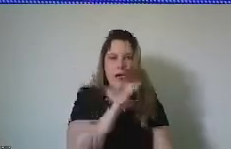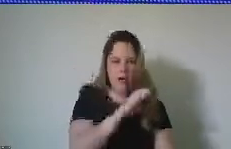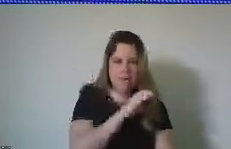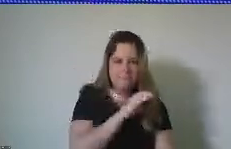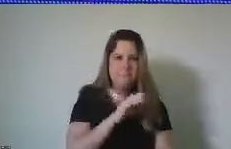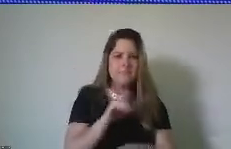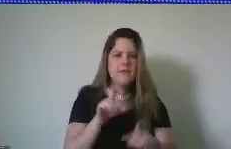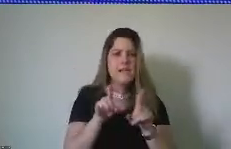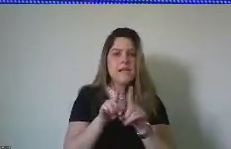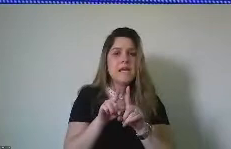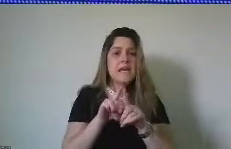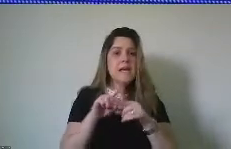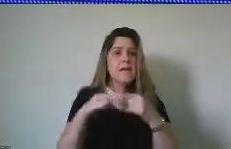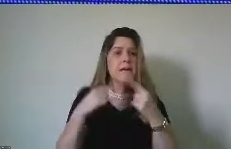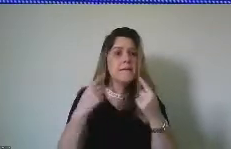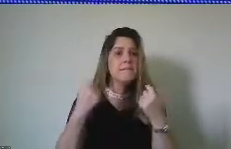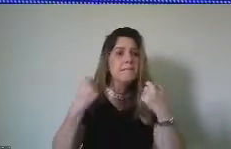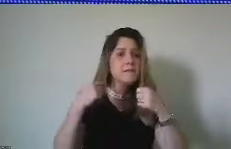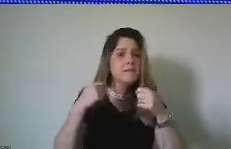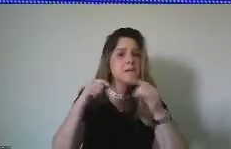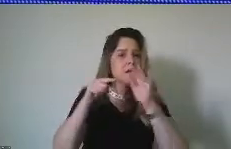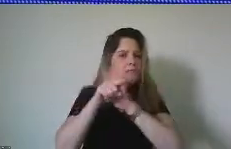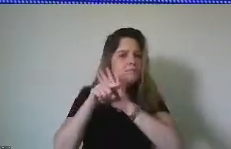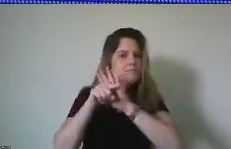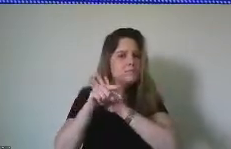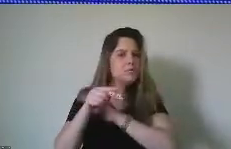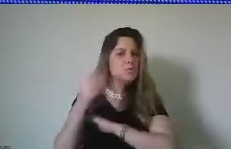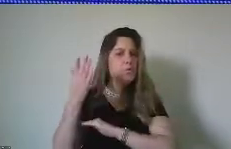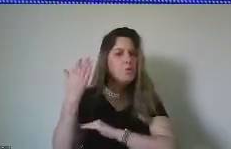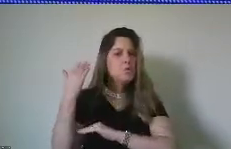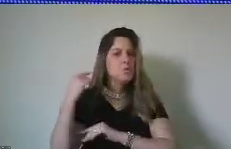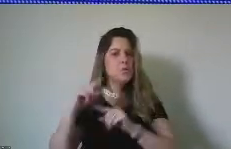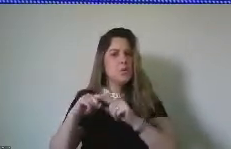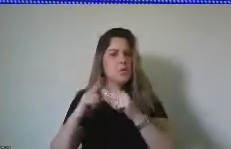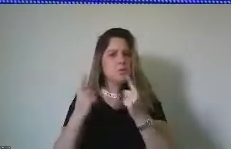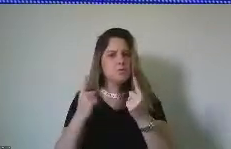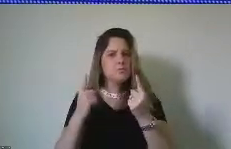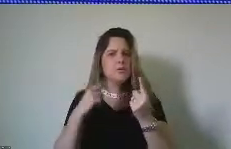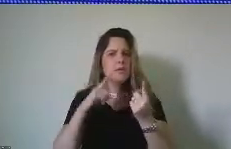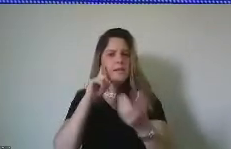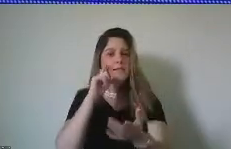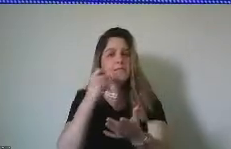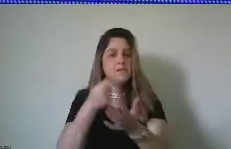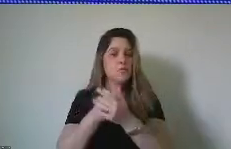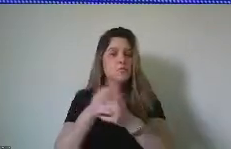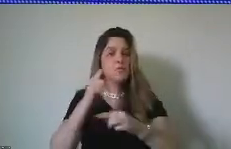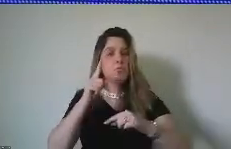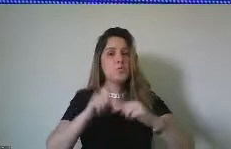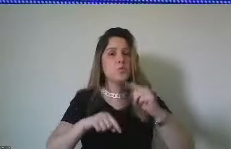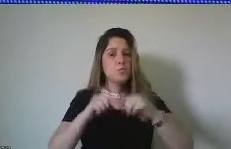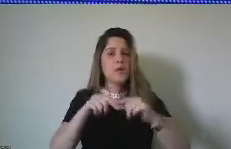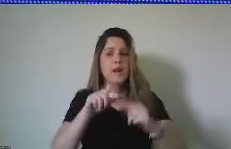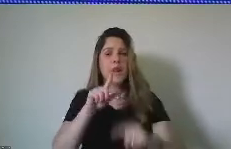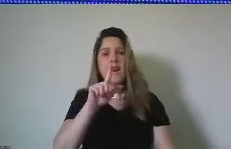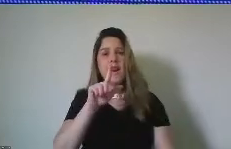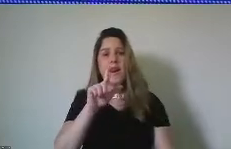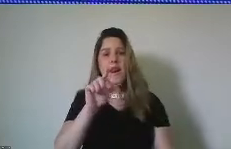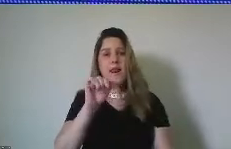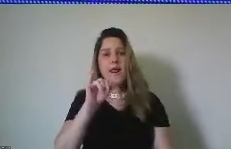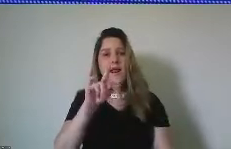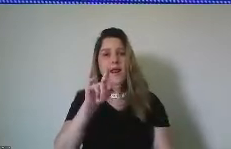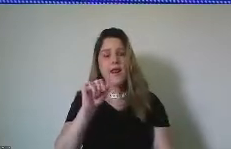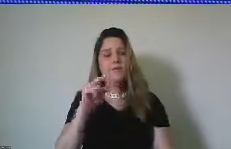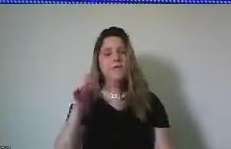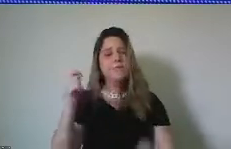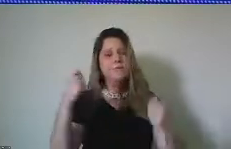a gente precisa capturar essas nuances na definição do produto do leilão para ter essa segregação